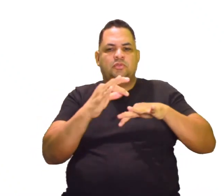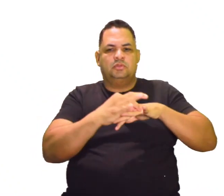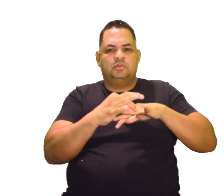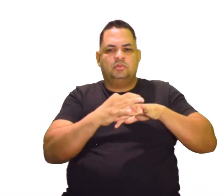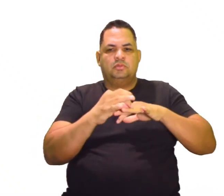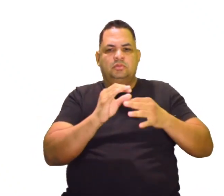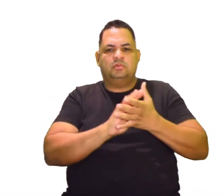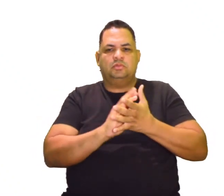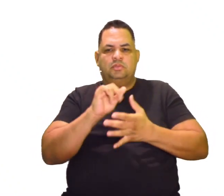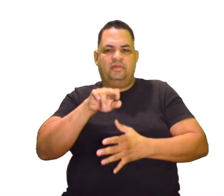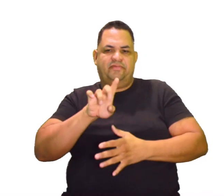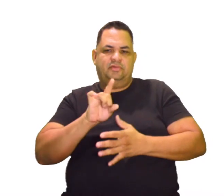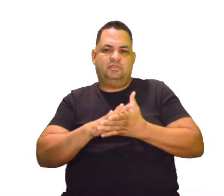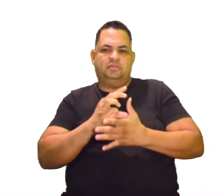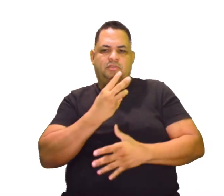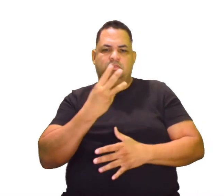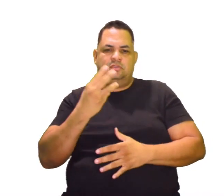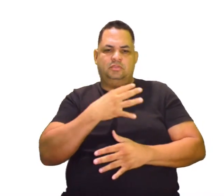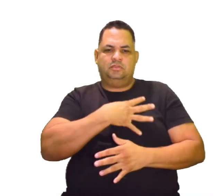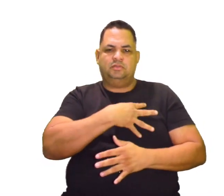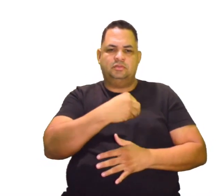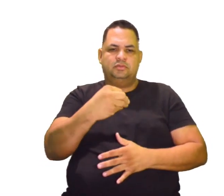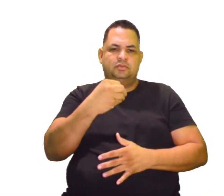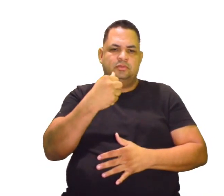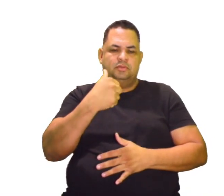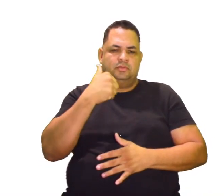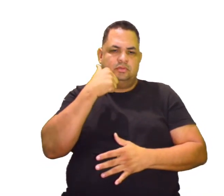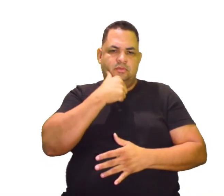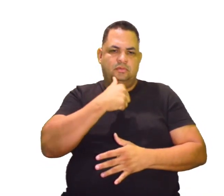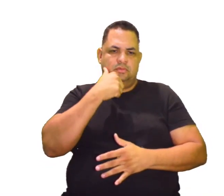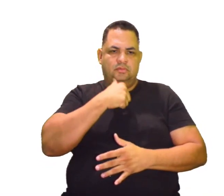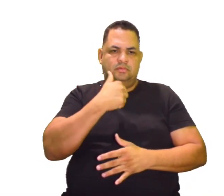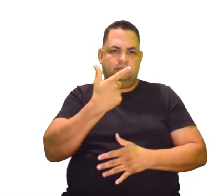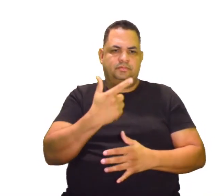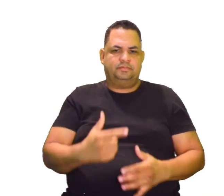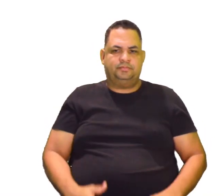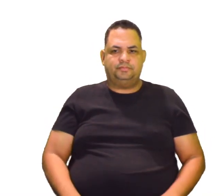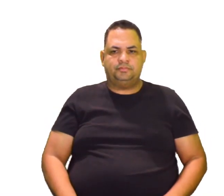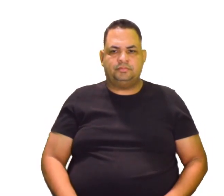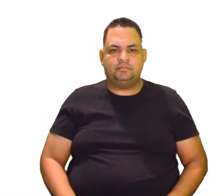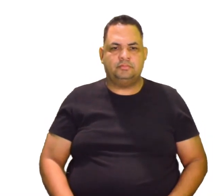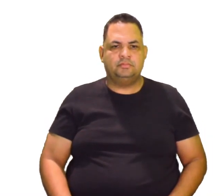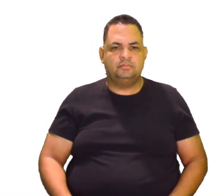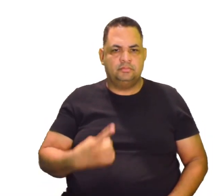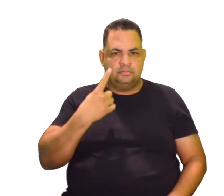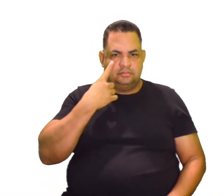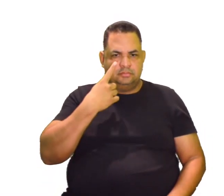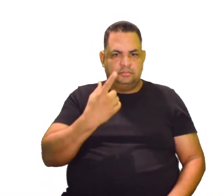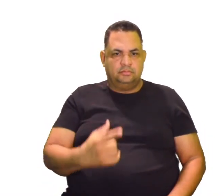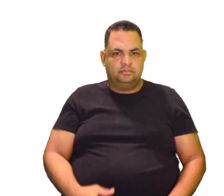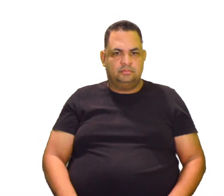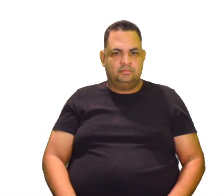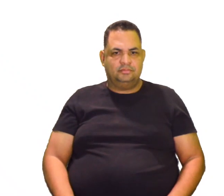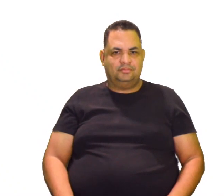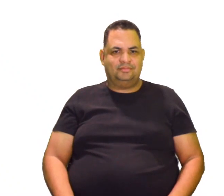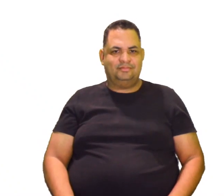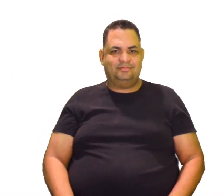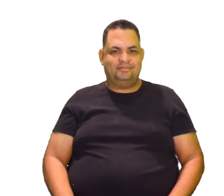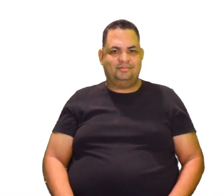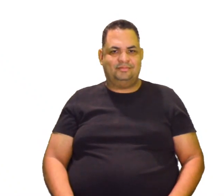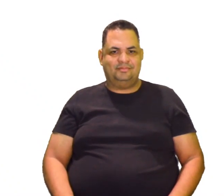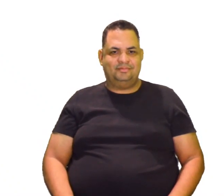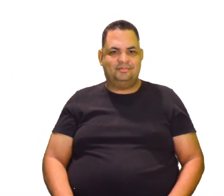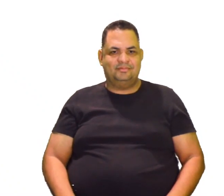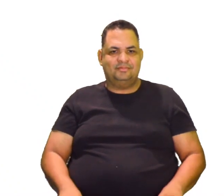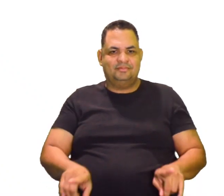de suas filhas. 3 das filhas, eu só identifiquei 2 aqui. A outra está aqui, ó, no ombro.